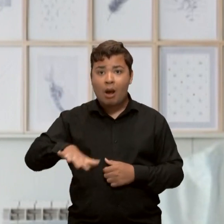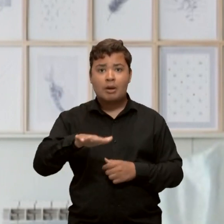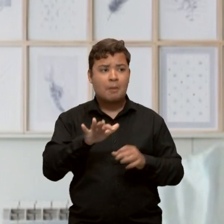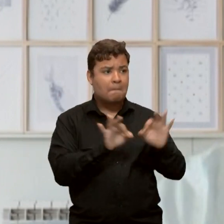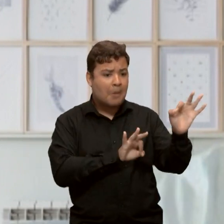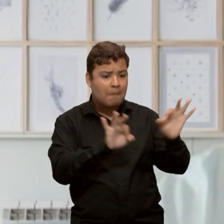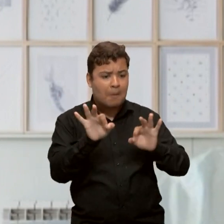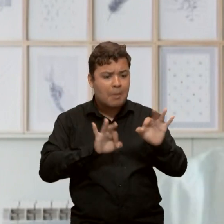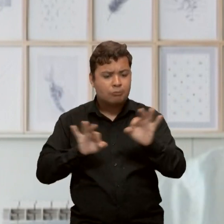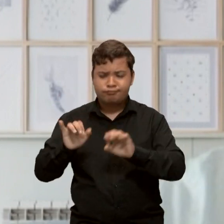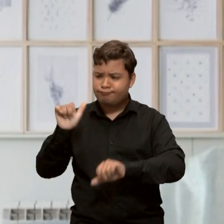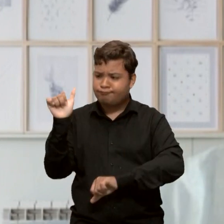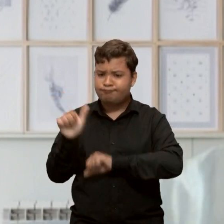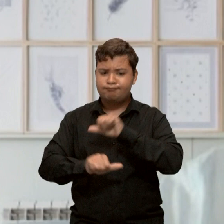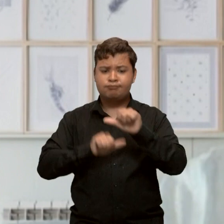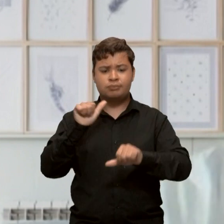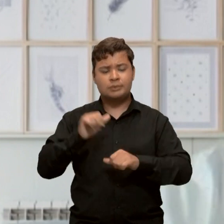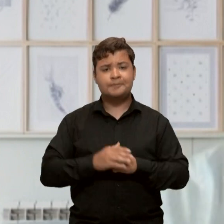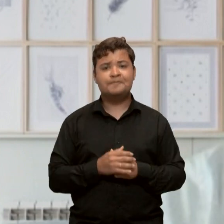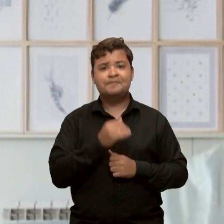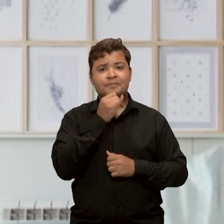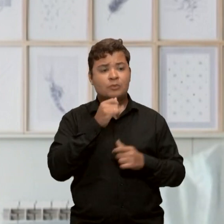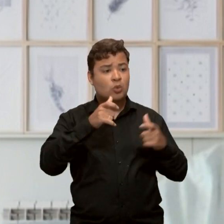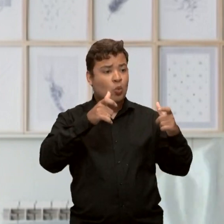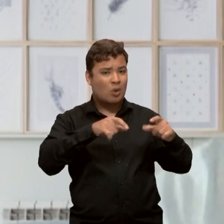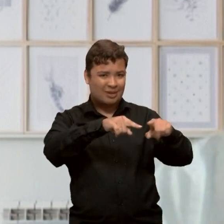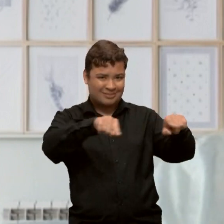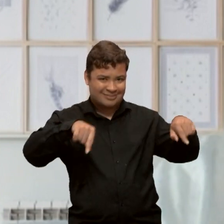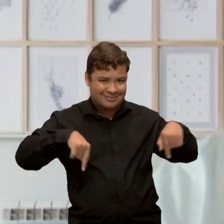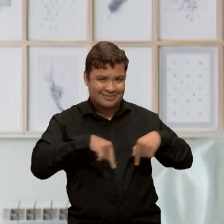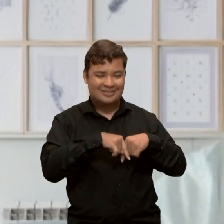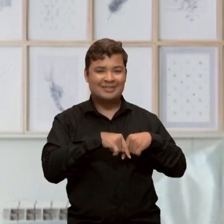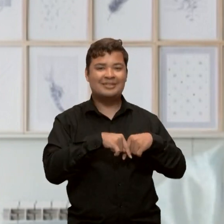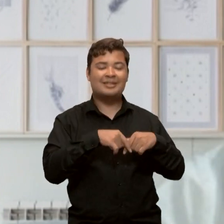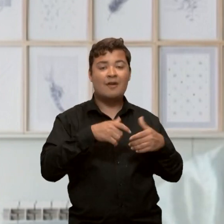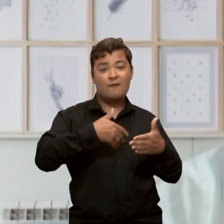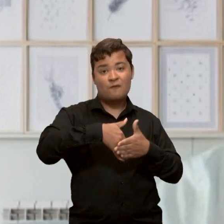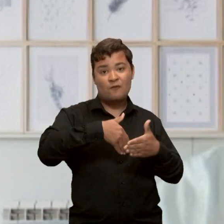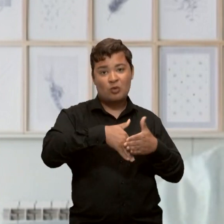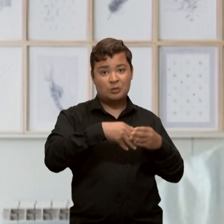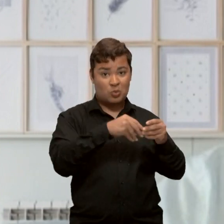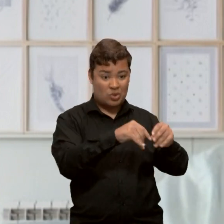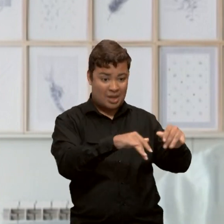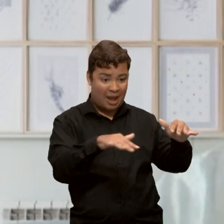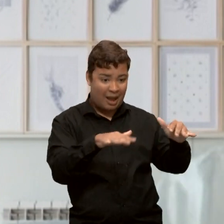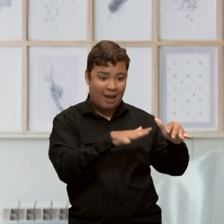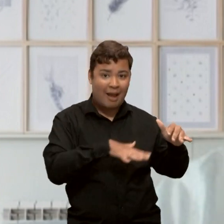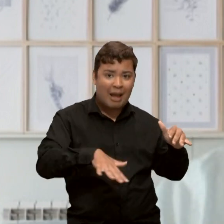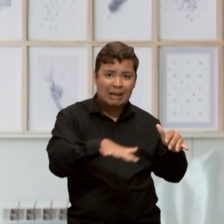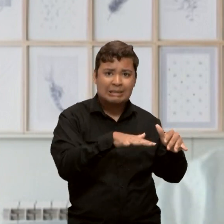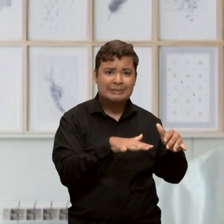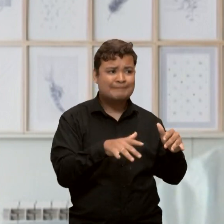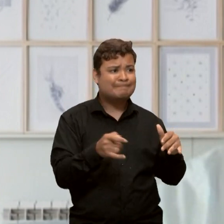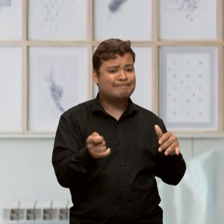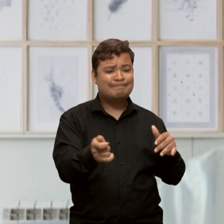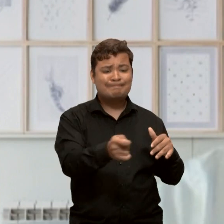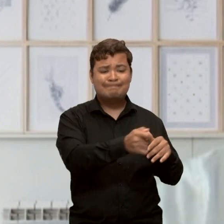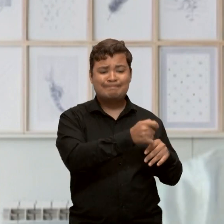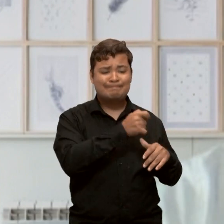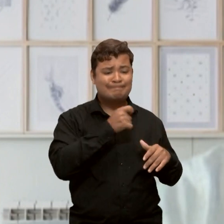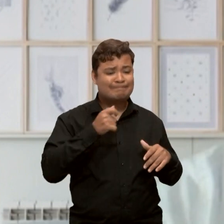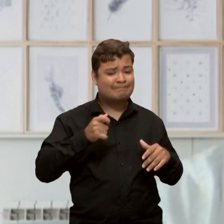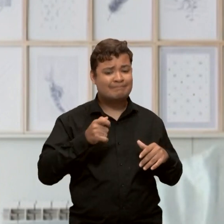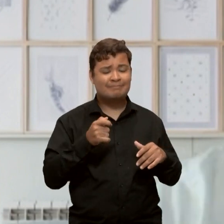Então, hoje, o acesso aos campinhos de futebol, em Goiânia, por exemplo, ele é diminuto. Então, esses espaços eles estão